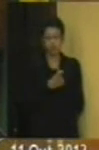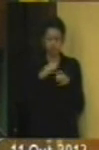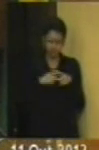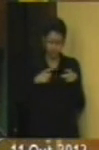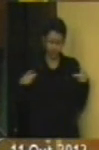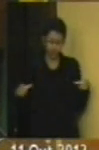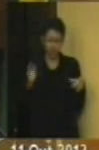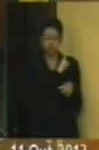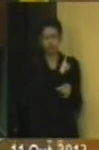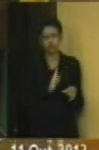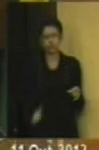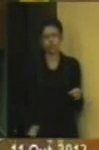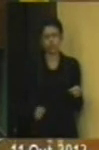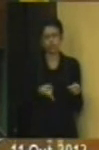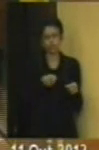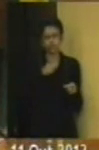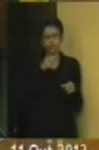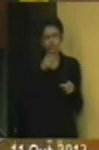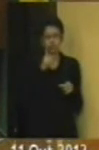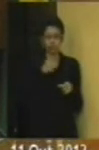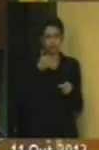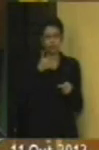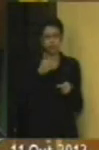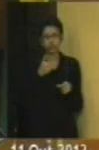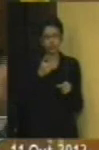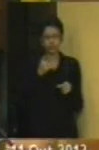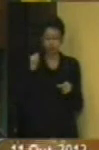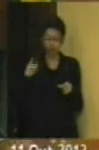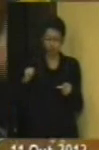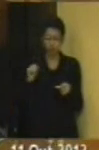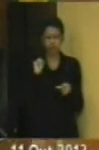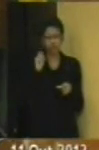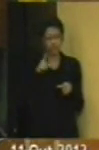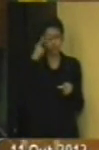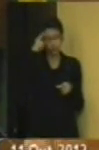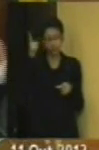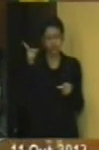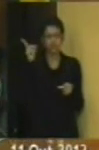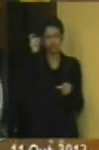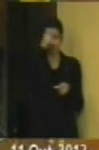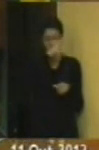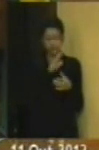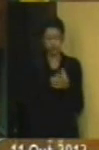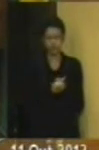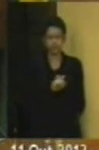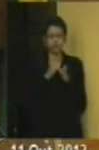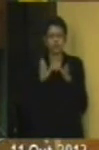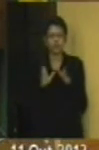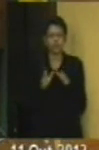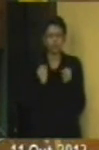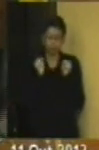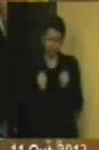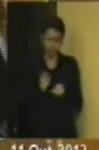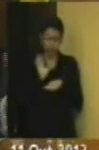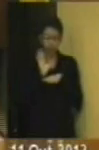do governo que toma posse no dia 1º de janeiro se for esse o pensamento aí fica difícil fica complicado mais naquilo que eu puder contribuir